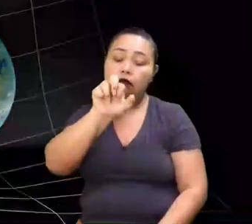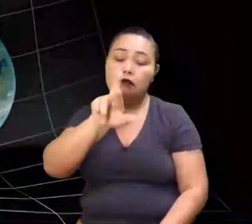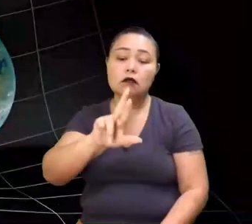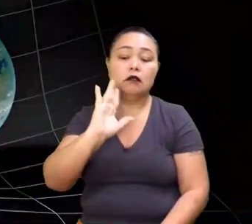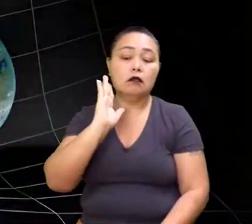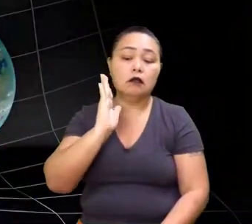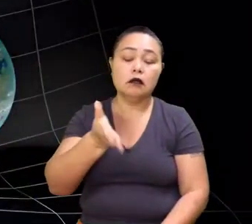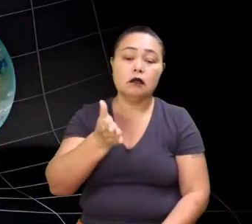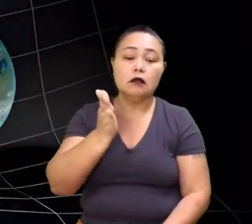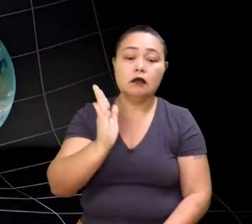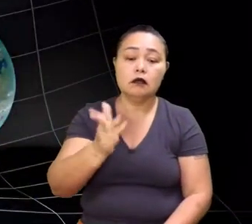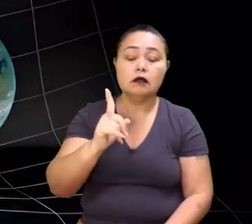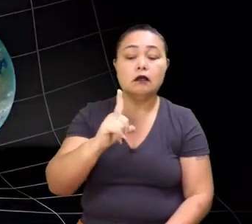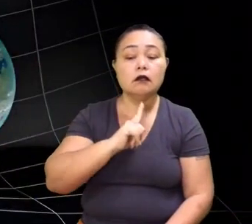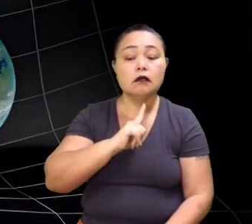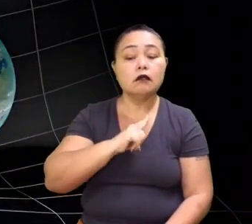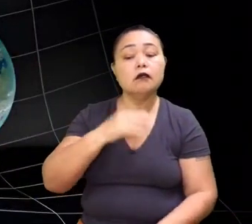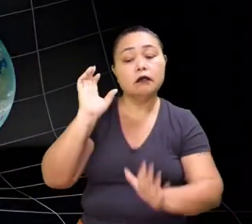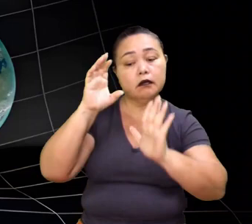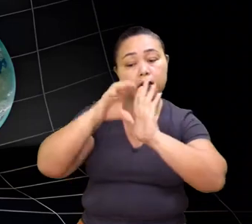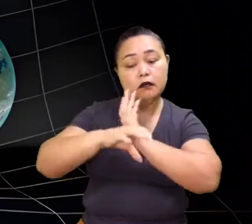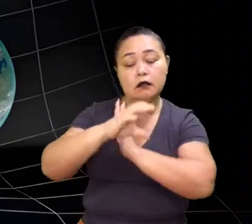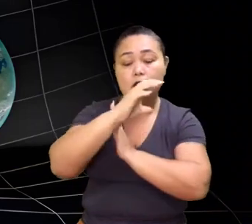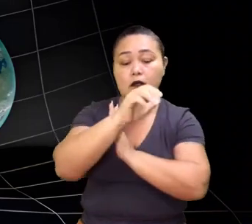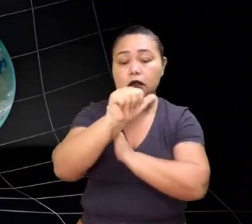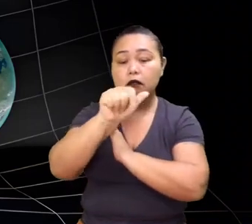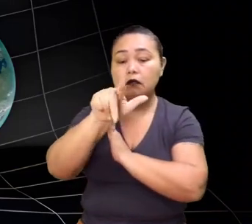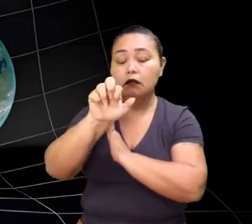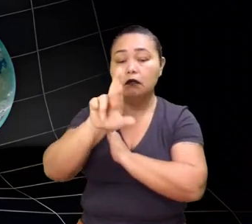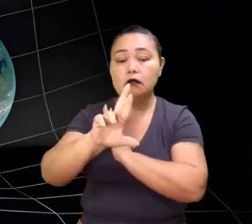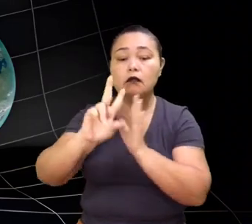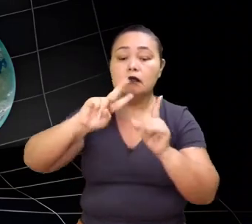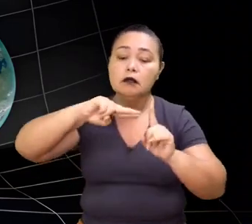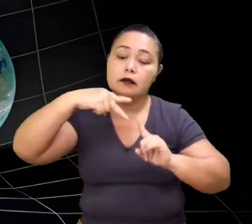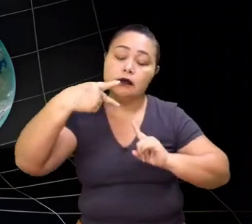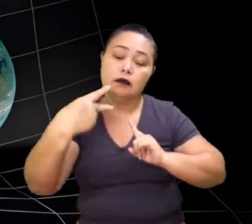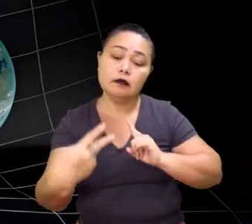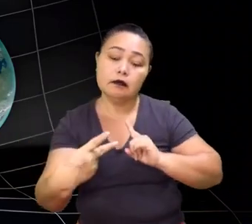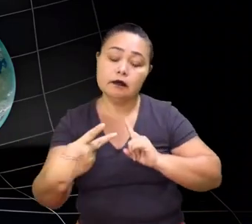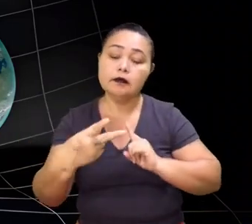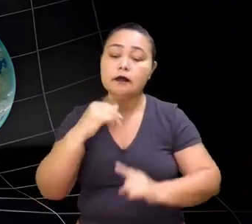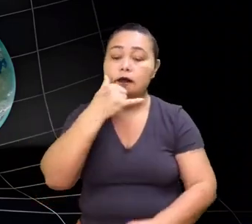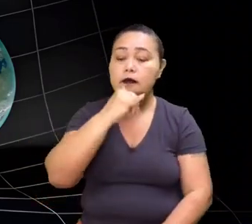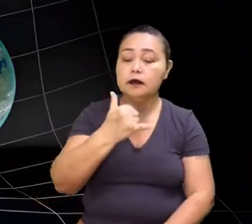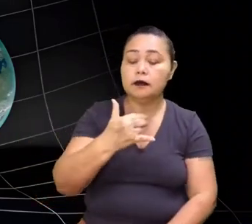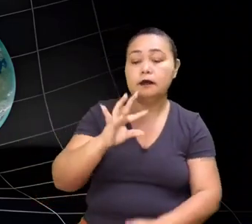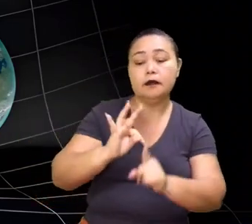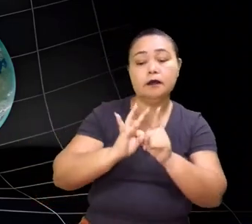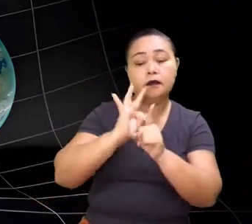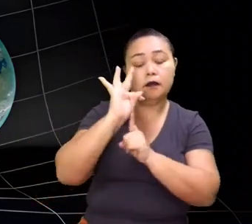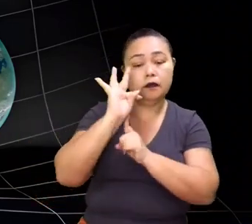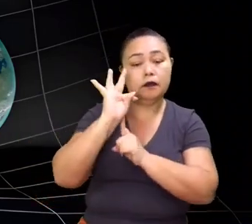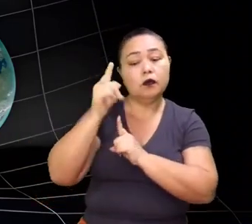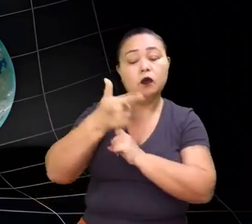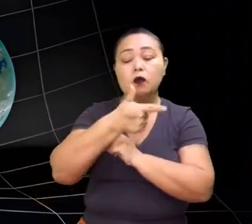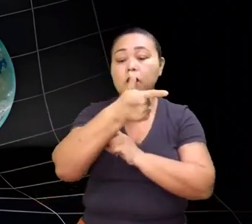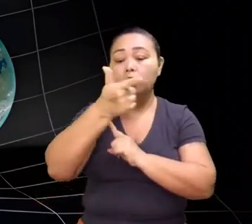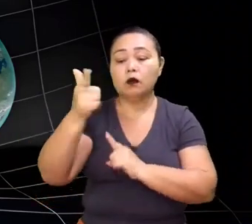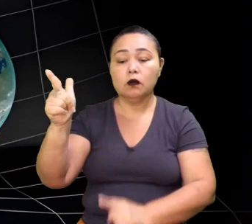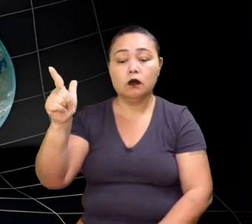já vimos aí o que que é o conceito de calor calor transferência de energia térmica de um corpo para